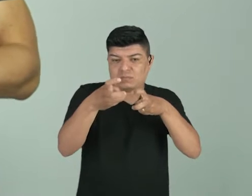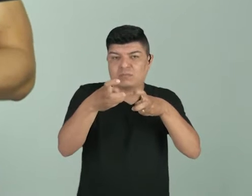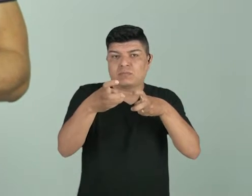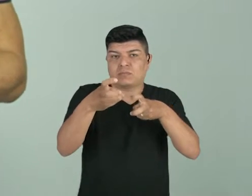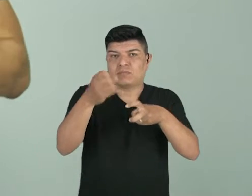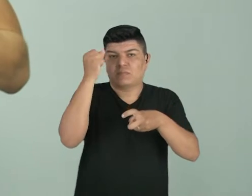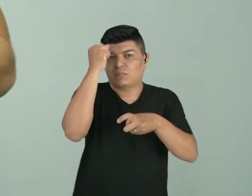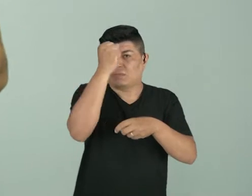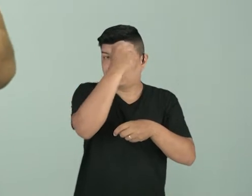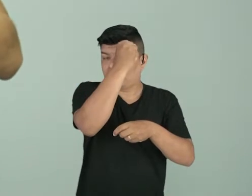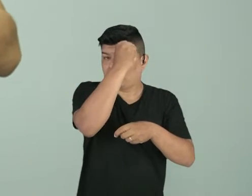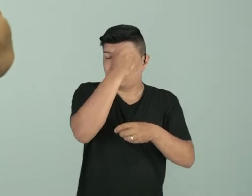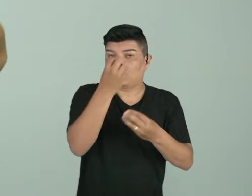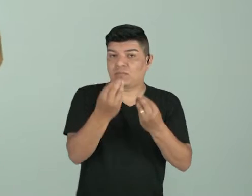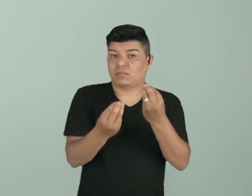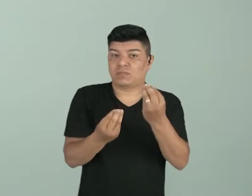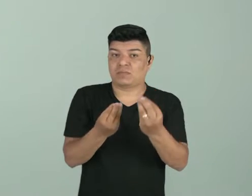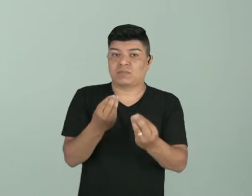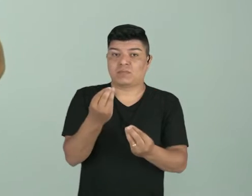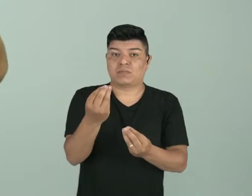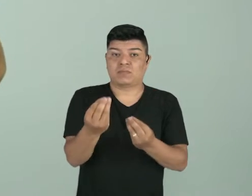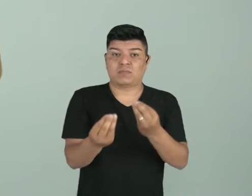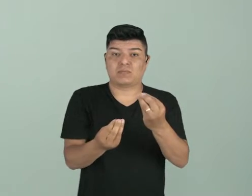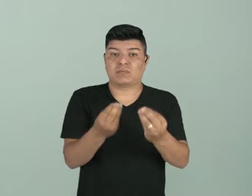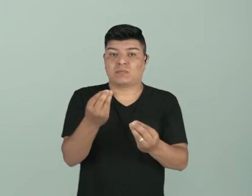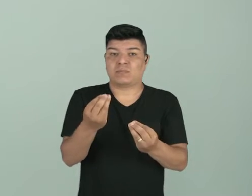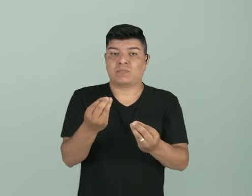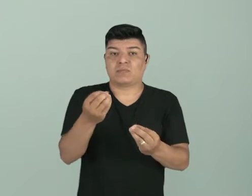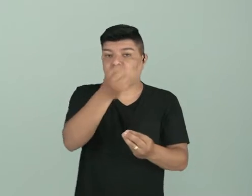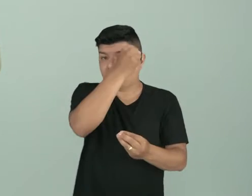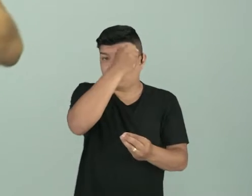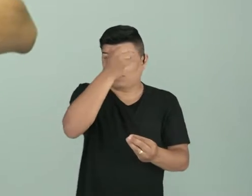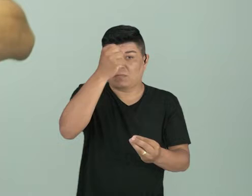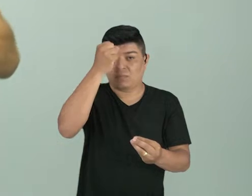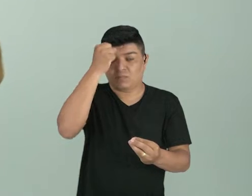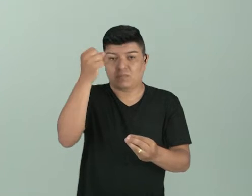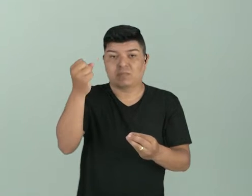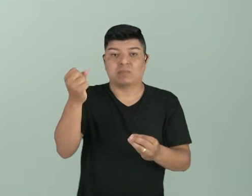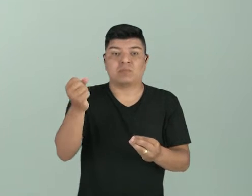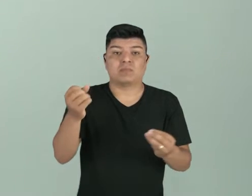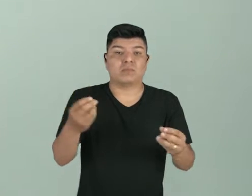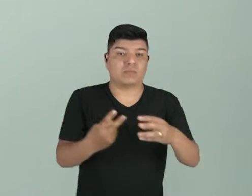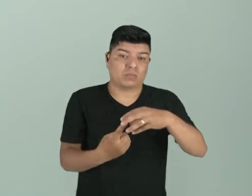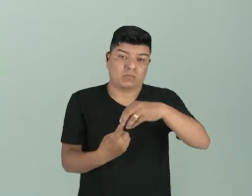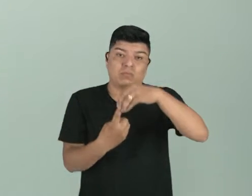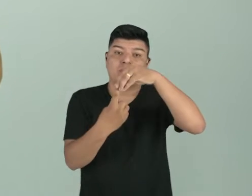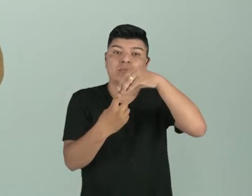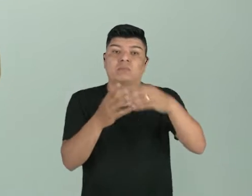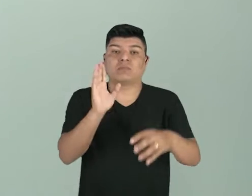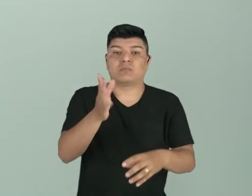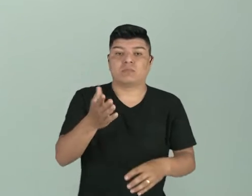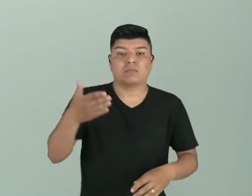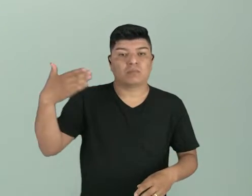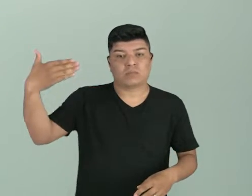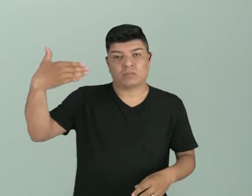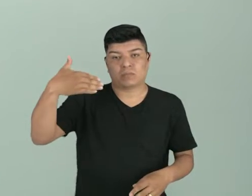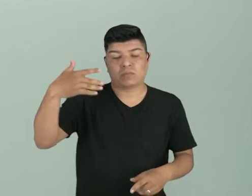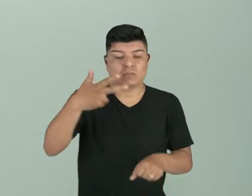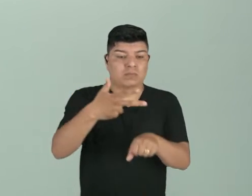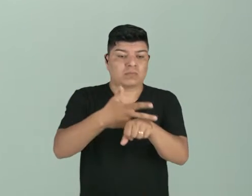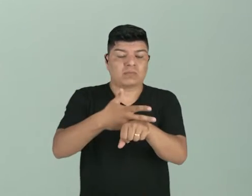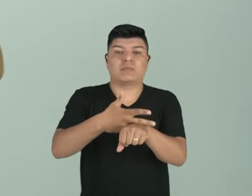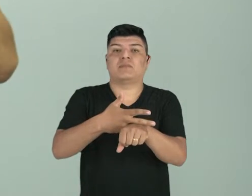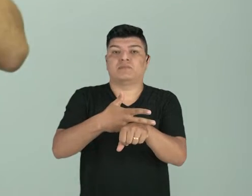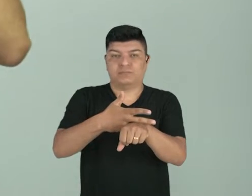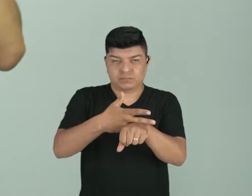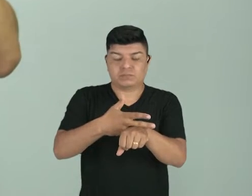na sociologia como os clássicos da sociologia. E nós já estamos em uma sequência de